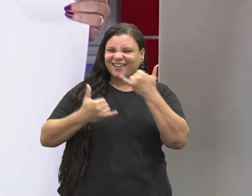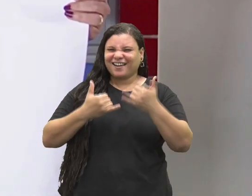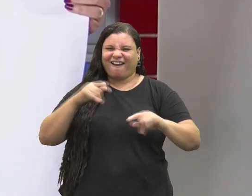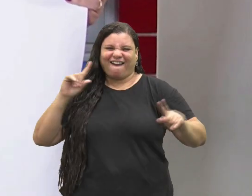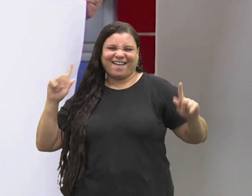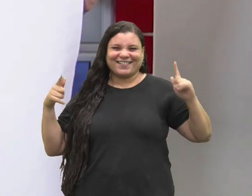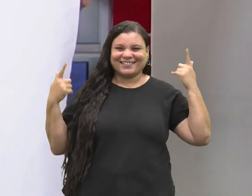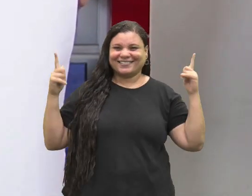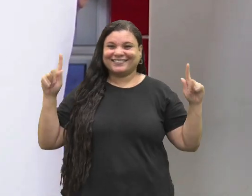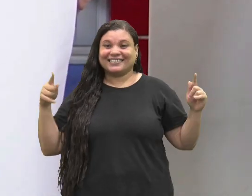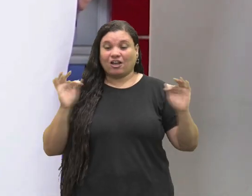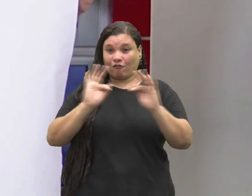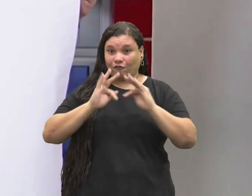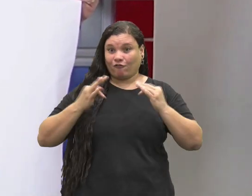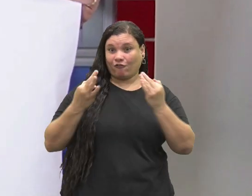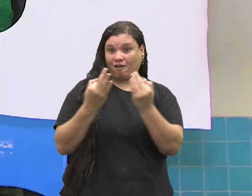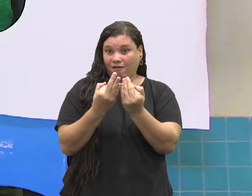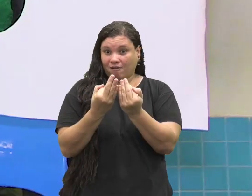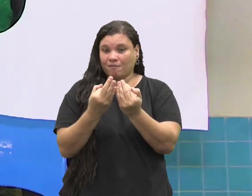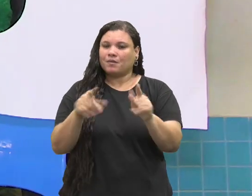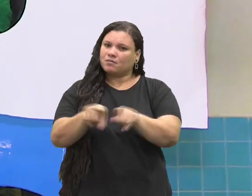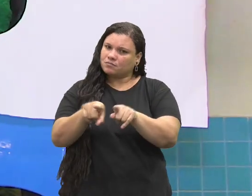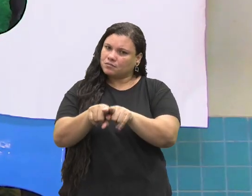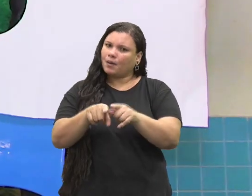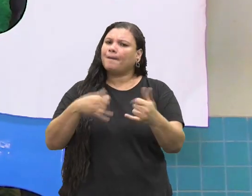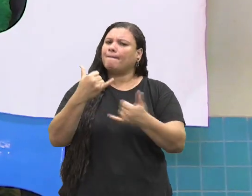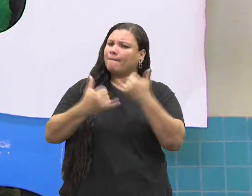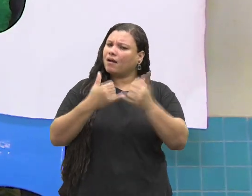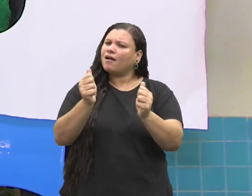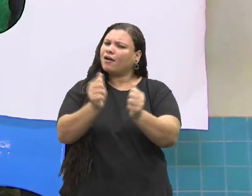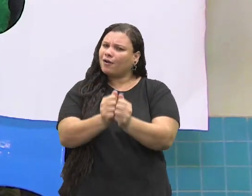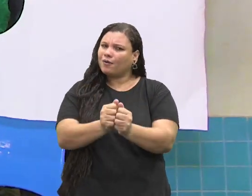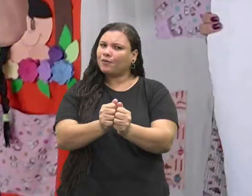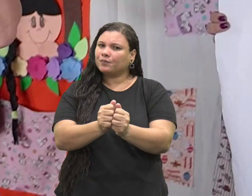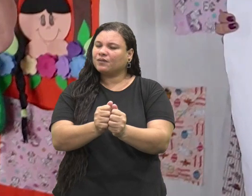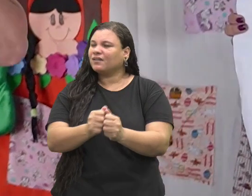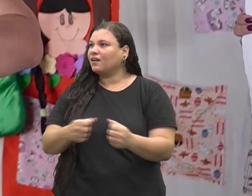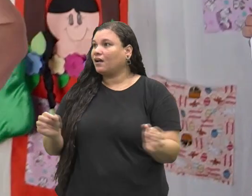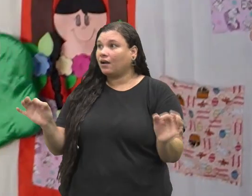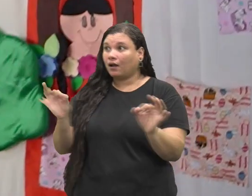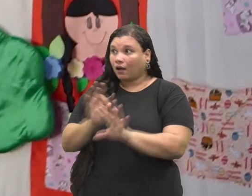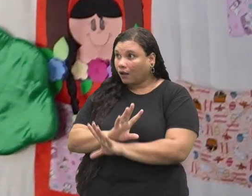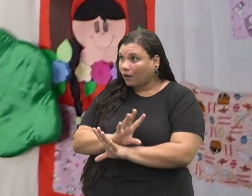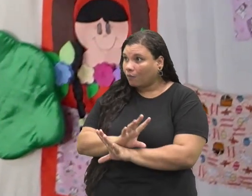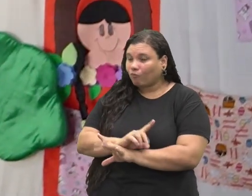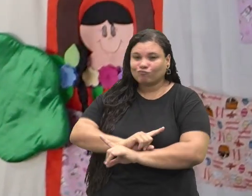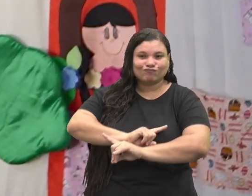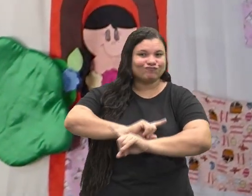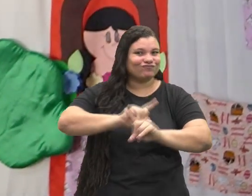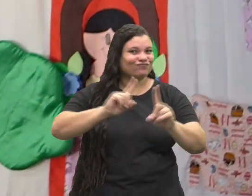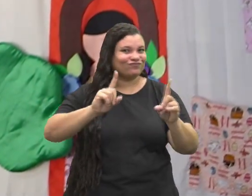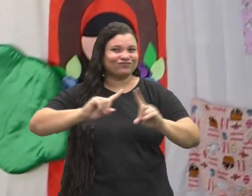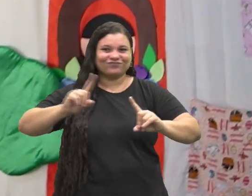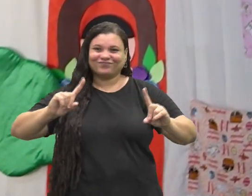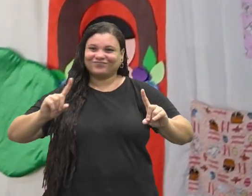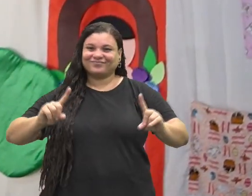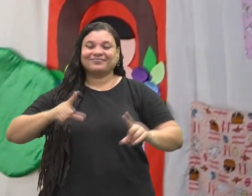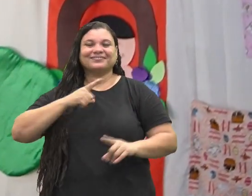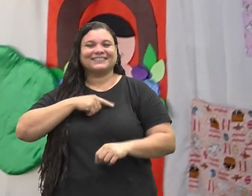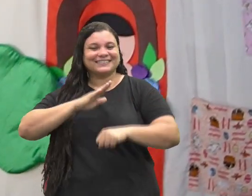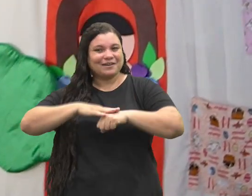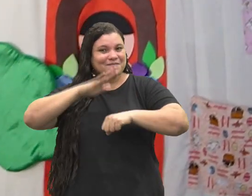toda a família pra brincar junto com vocês. E não acabou. Não acabou, não. Tem mais. Querem aprender mais